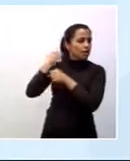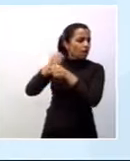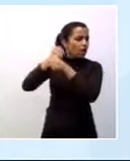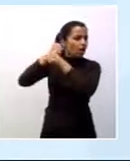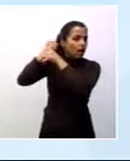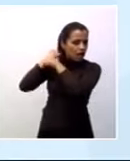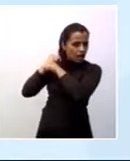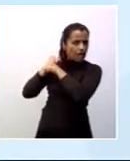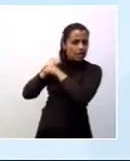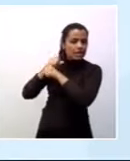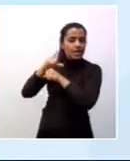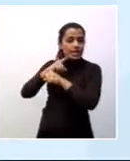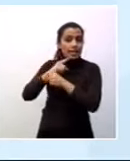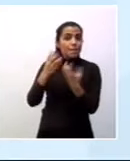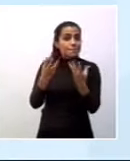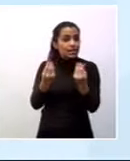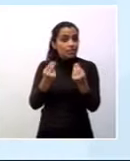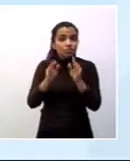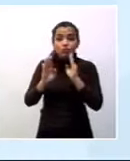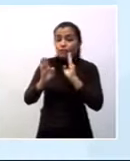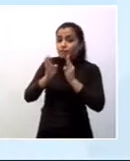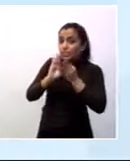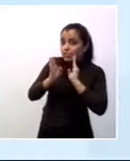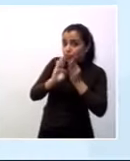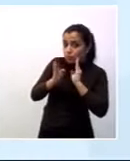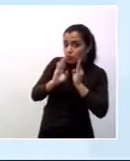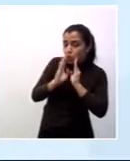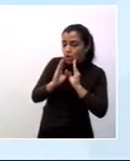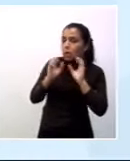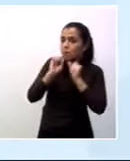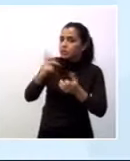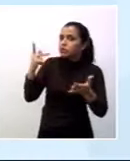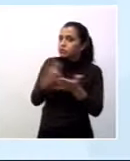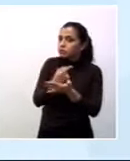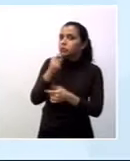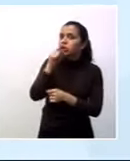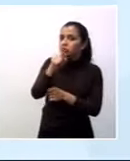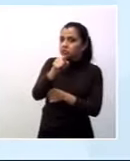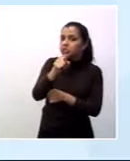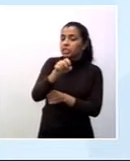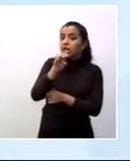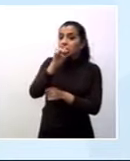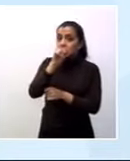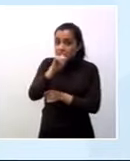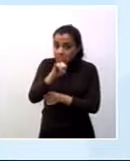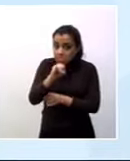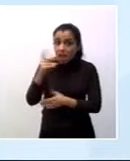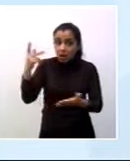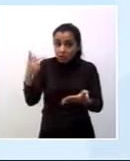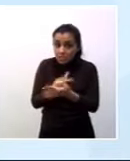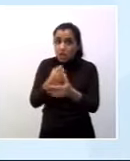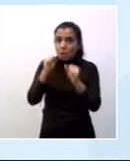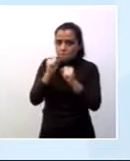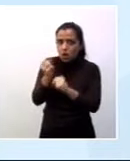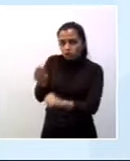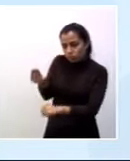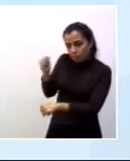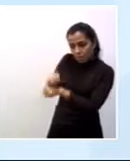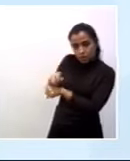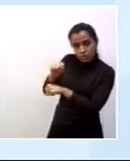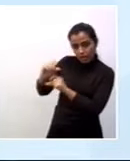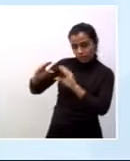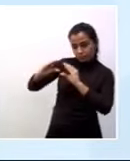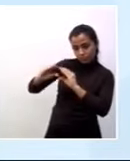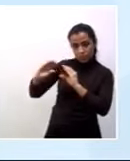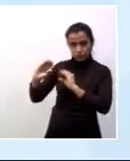né então isso acontece muito no facebook eu acho que talvez já tem acontecido até com vocês aconteceu pode colocar aqui no chat que a gente também quer saber isso